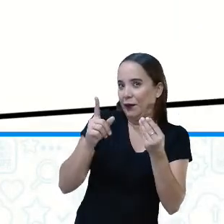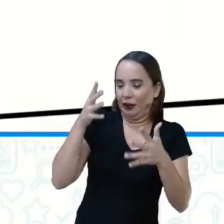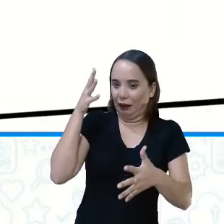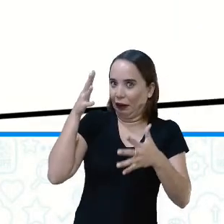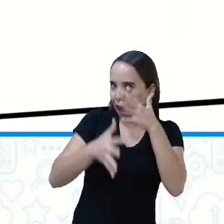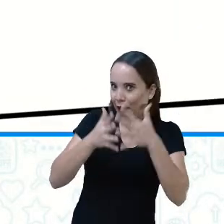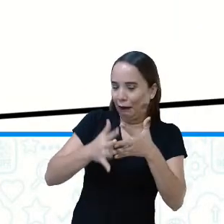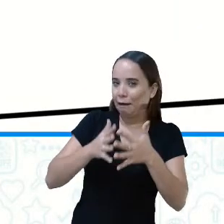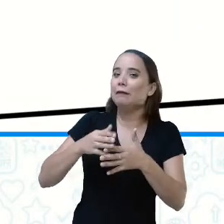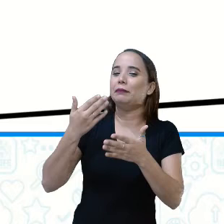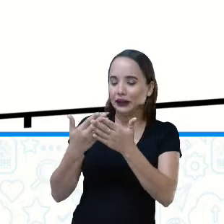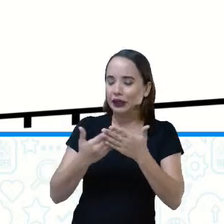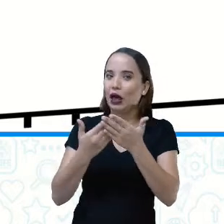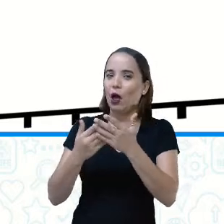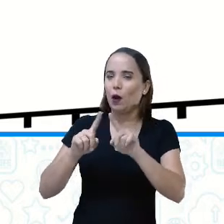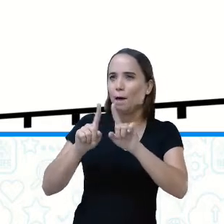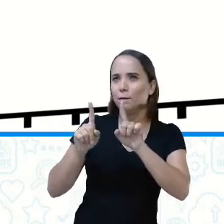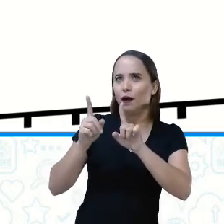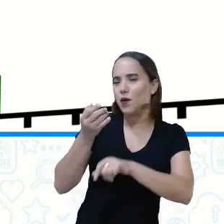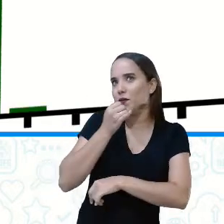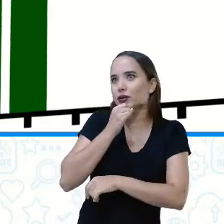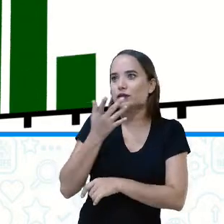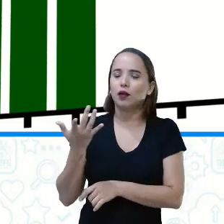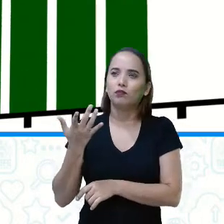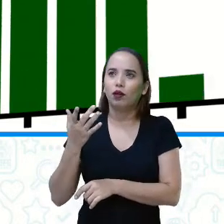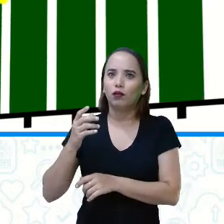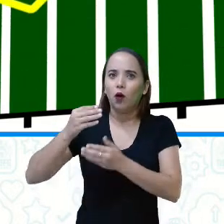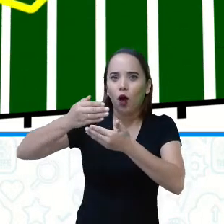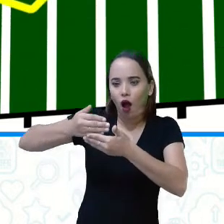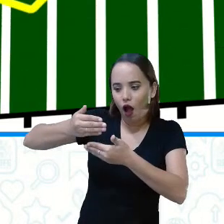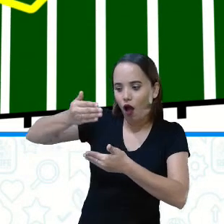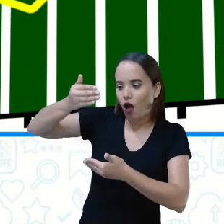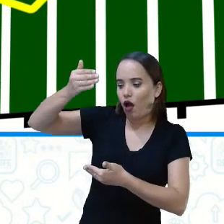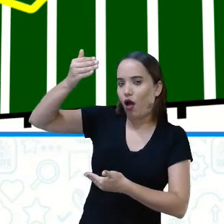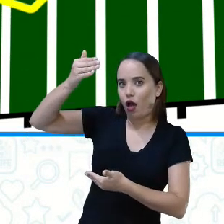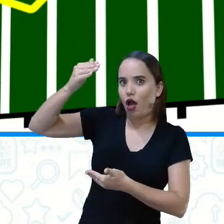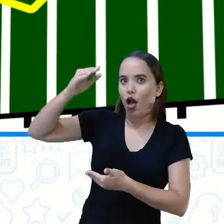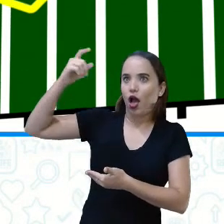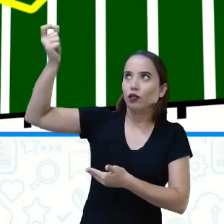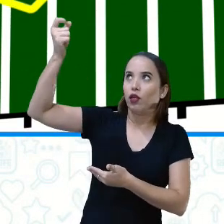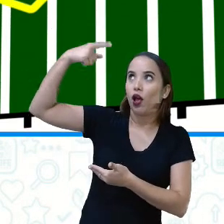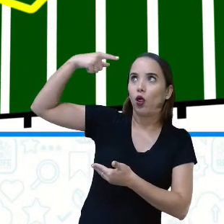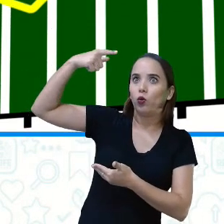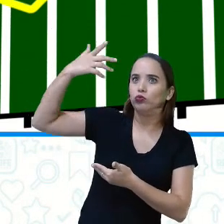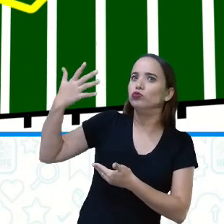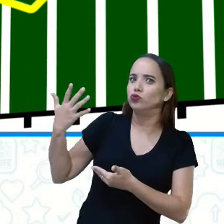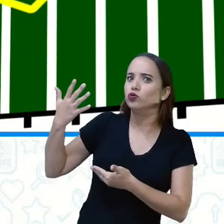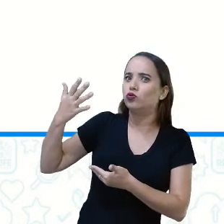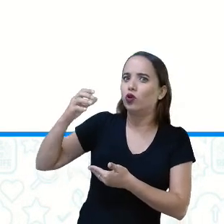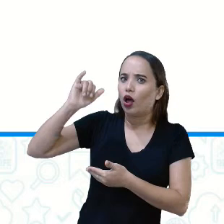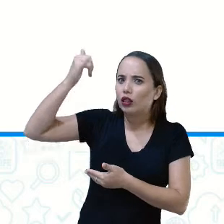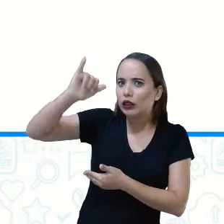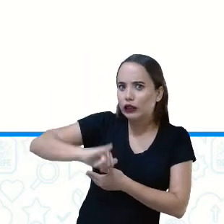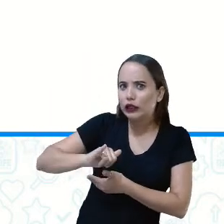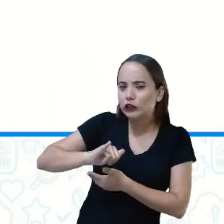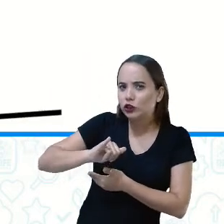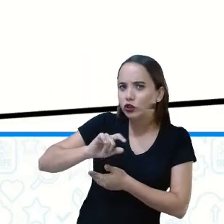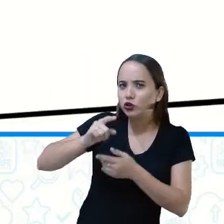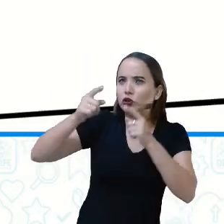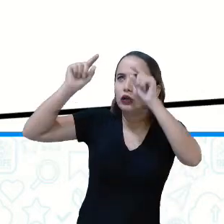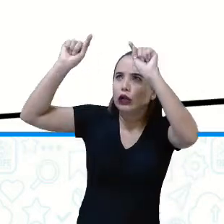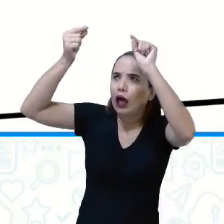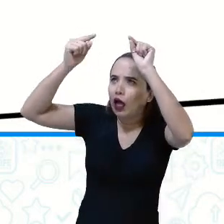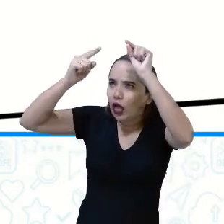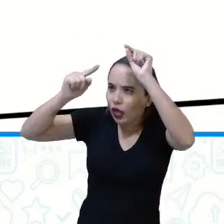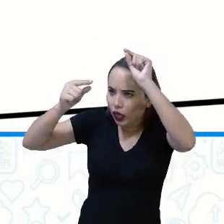vamos pensar assim, a conta de luz. Se você já prestou atenção na sua conta de energia, lá embaixo tem